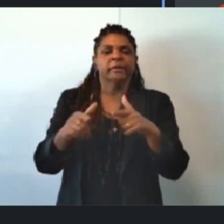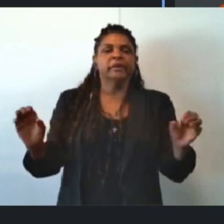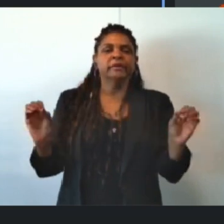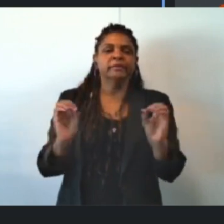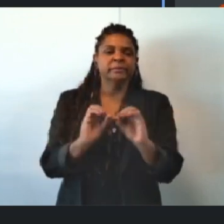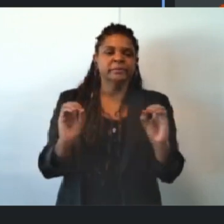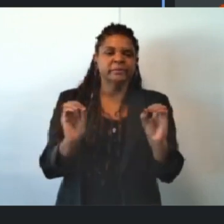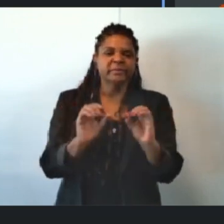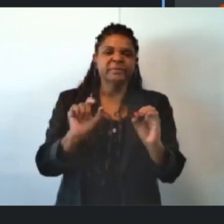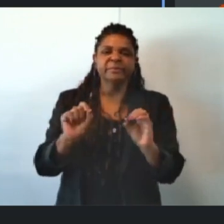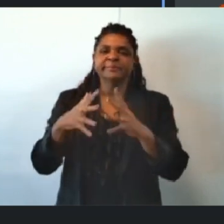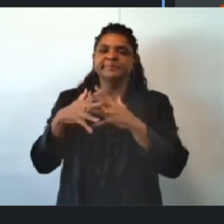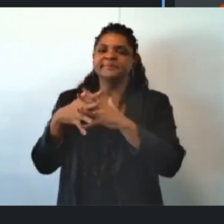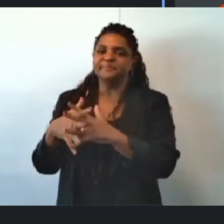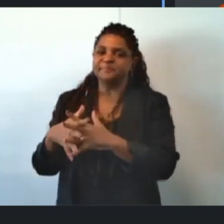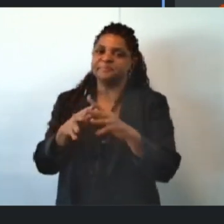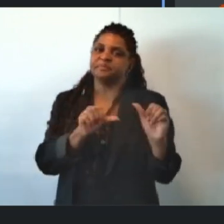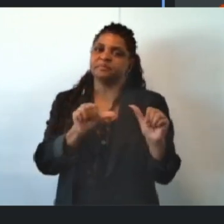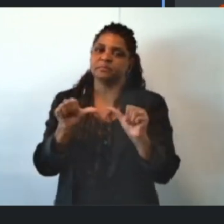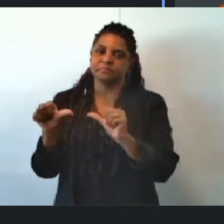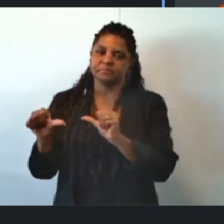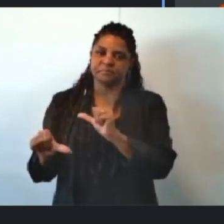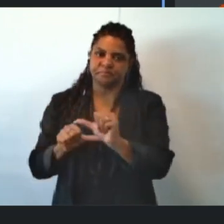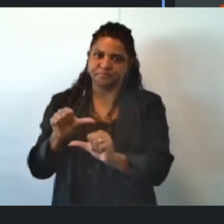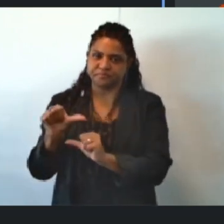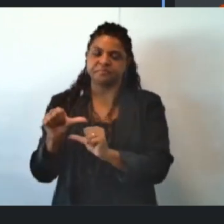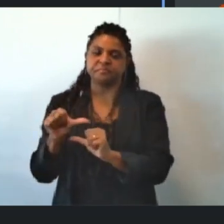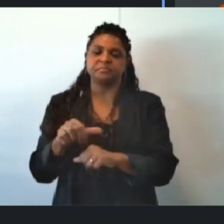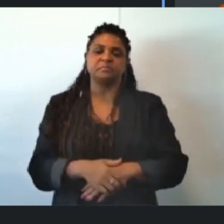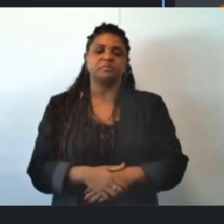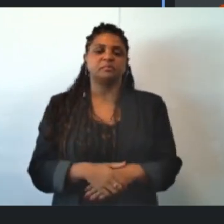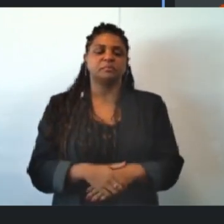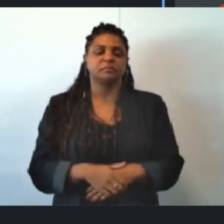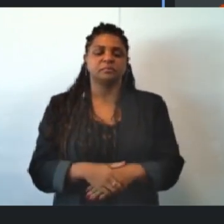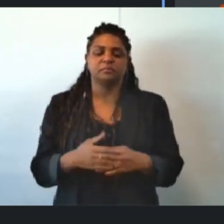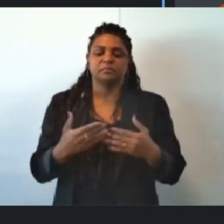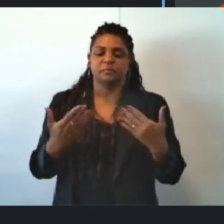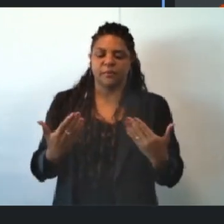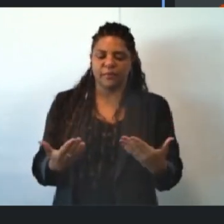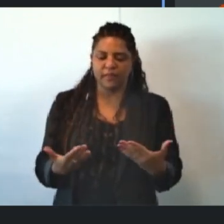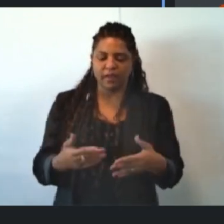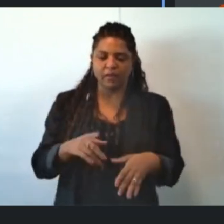essa alteração. Tá? Então, isso é basicamente isso aí que ficou responsável pela GEAS.